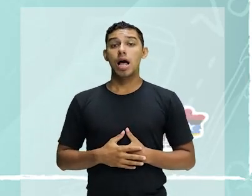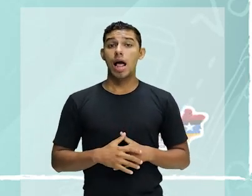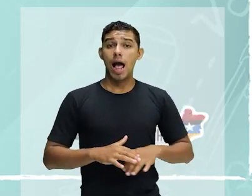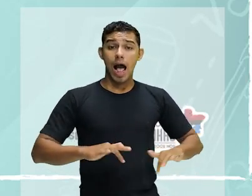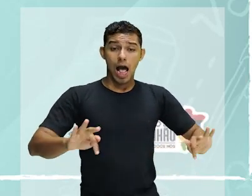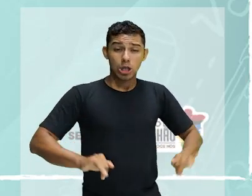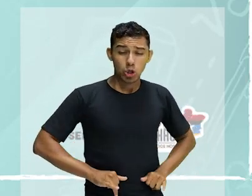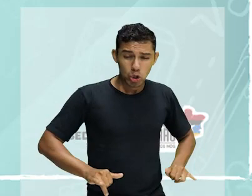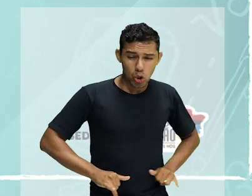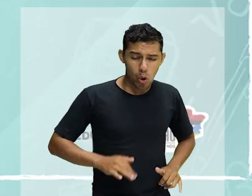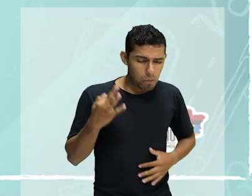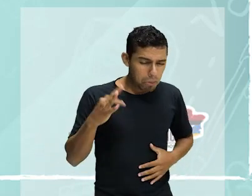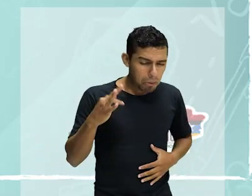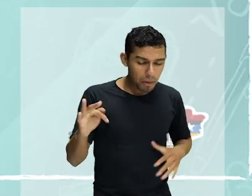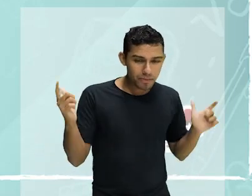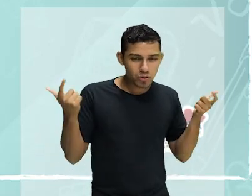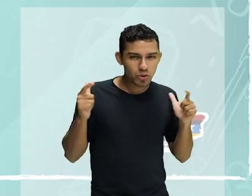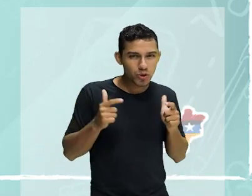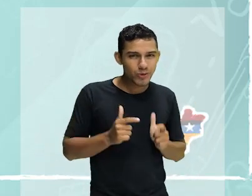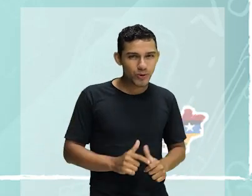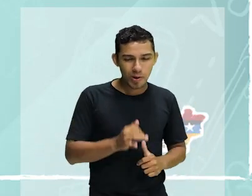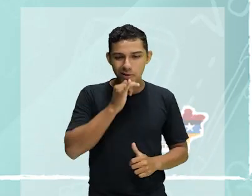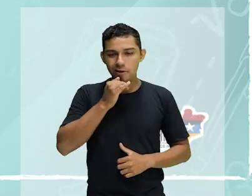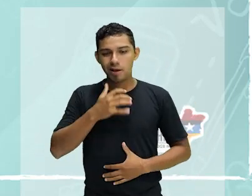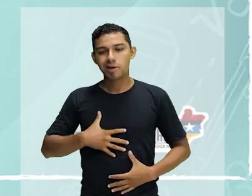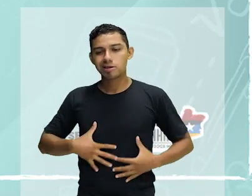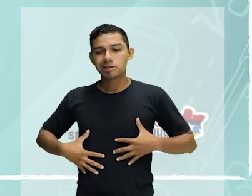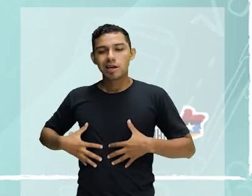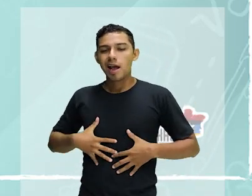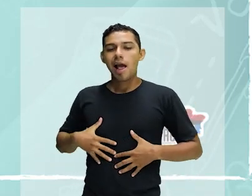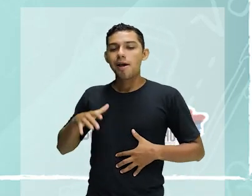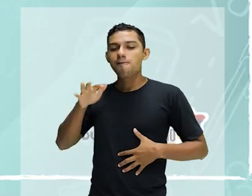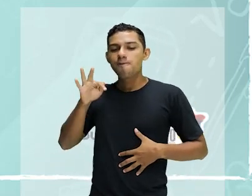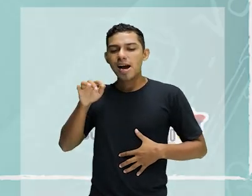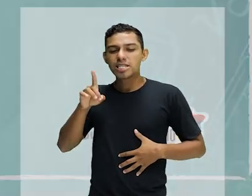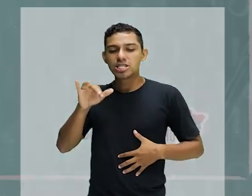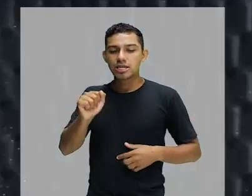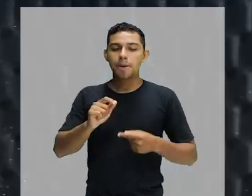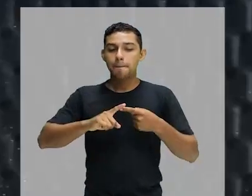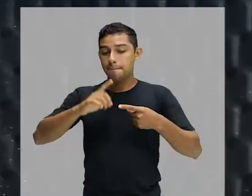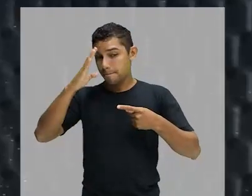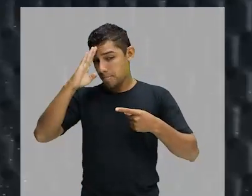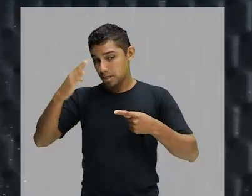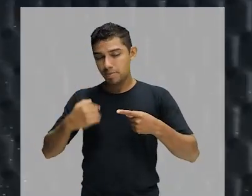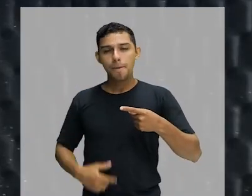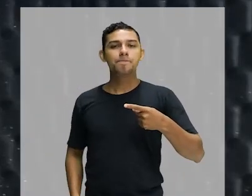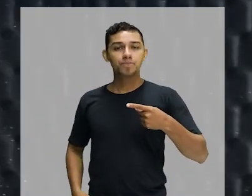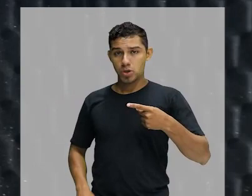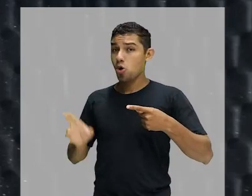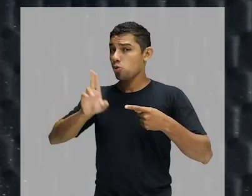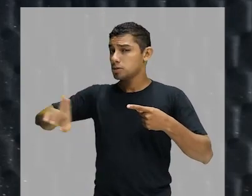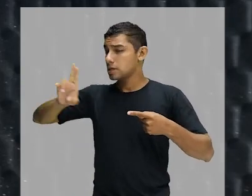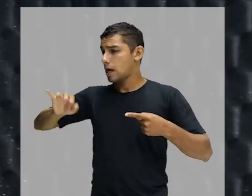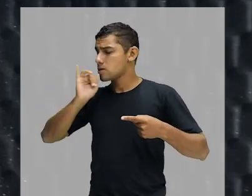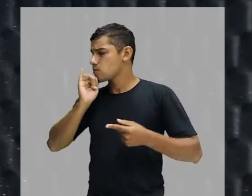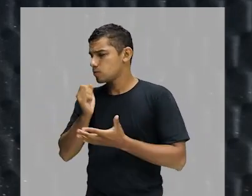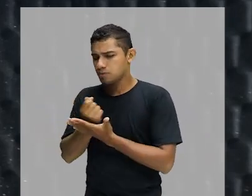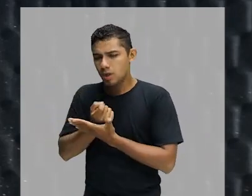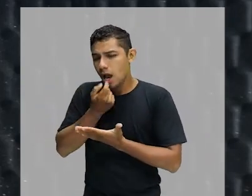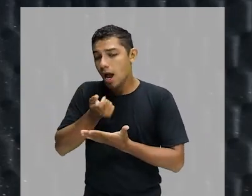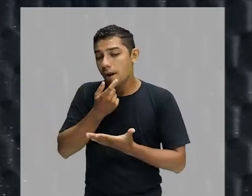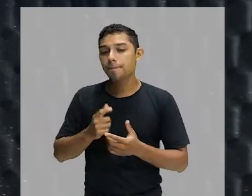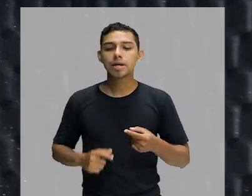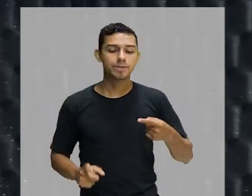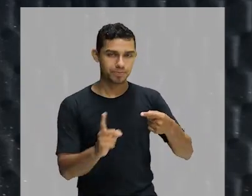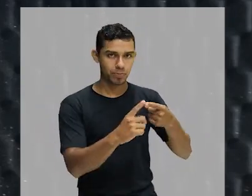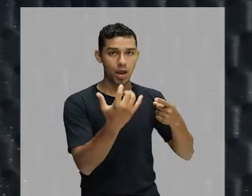sensação de fadiga. Algumas das principais substâncias utilizadas são Então tá aqui, ó, as substâncias, elas são utilizadas para